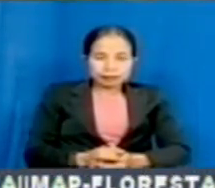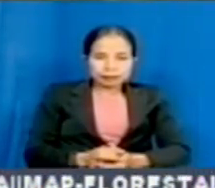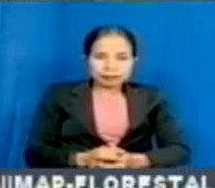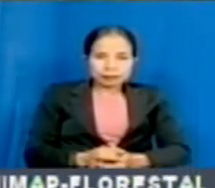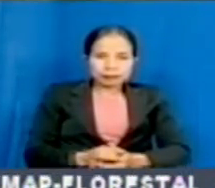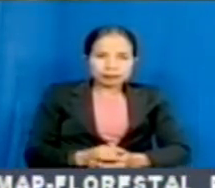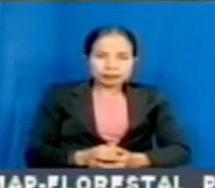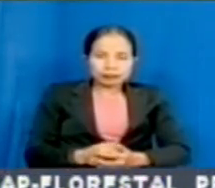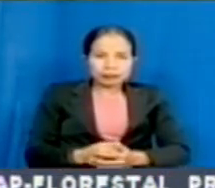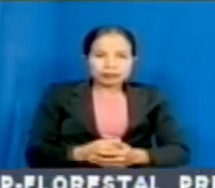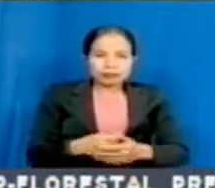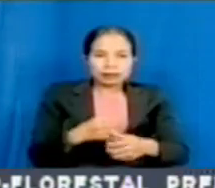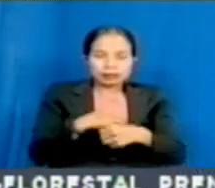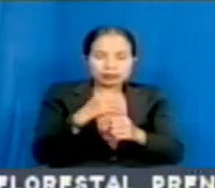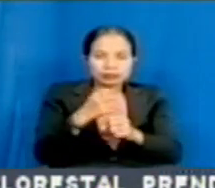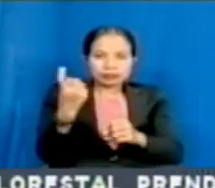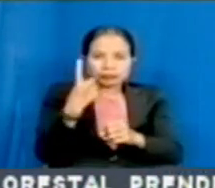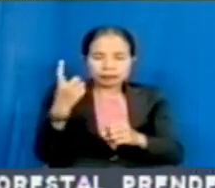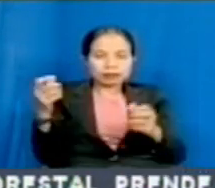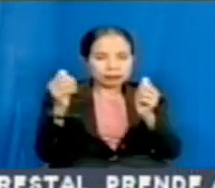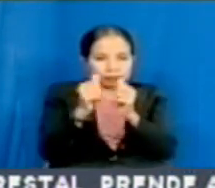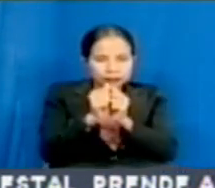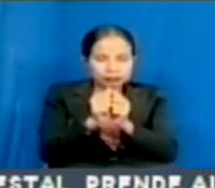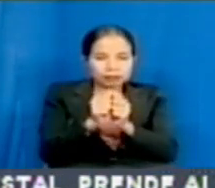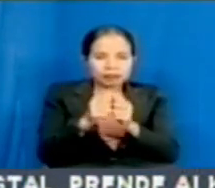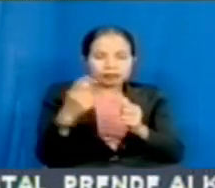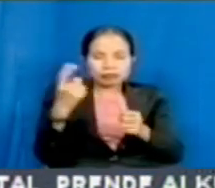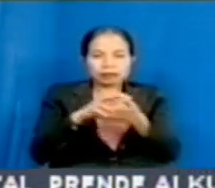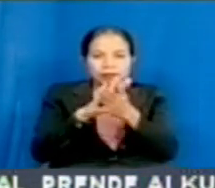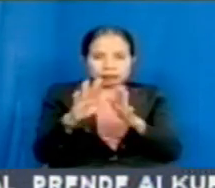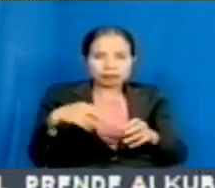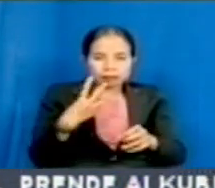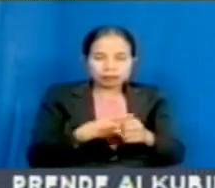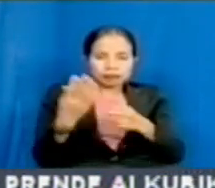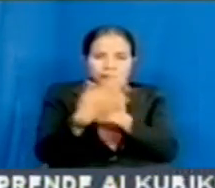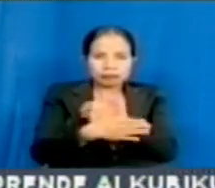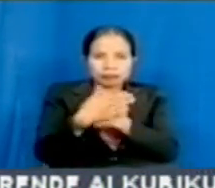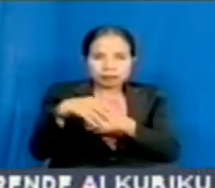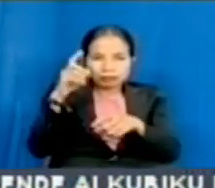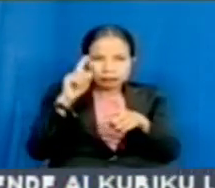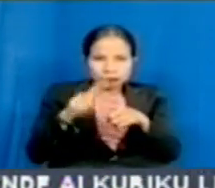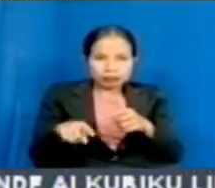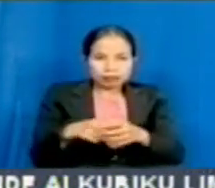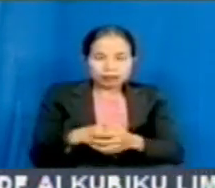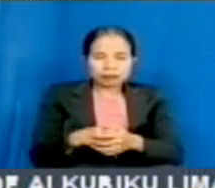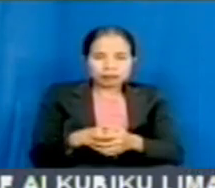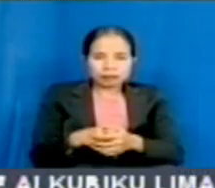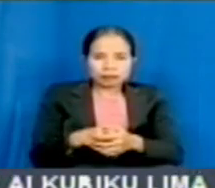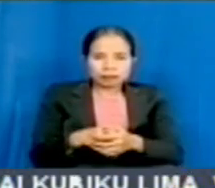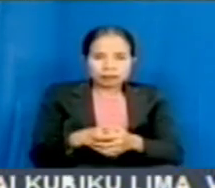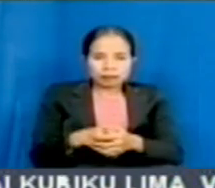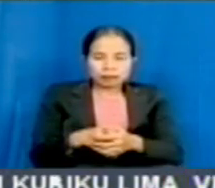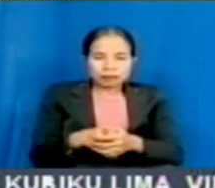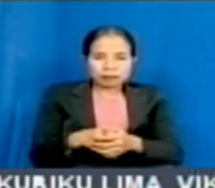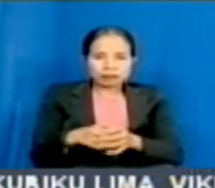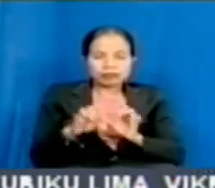Cria na fatin unidade, cal fatin paz baitania rai, labele rai odu viga sabamalu,